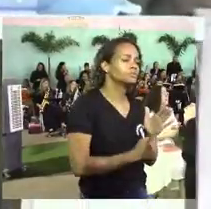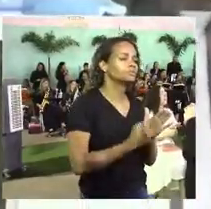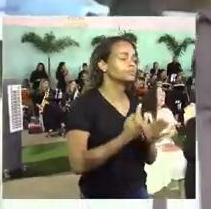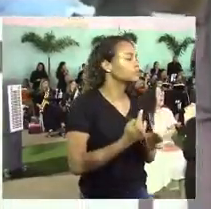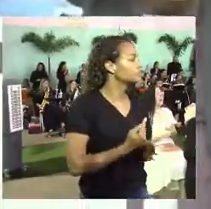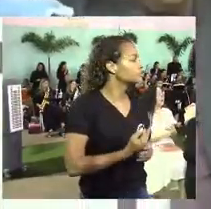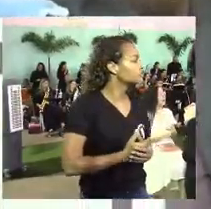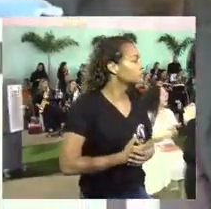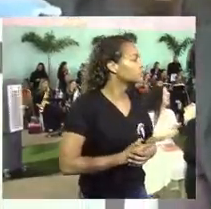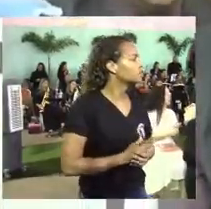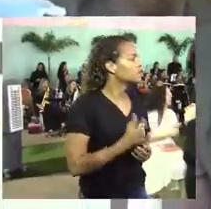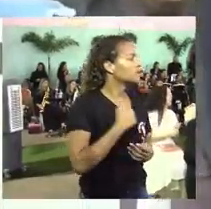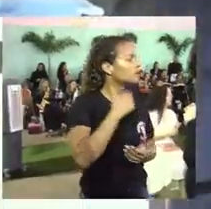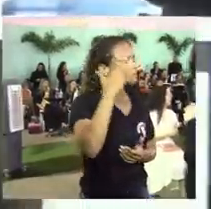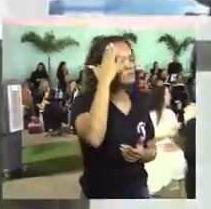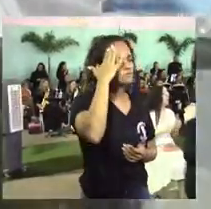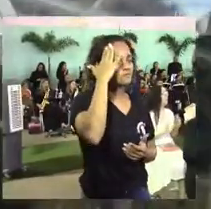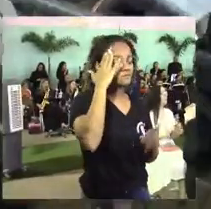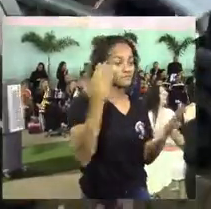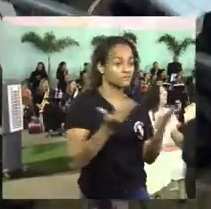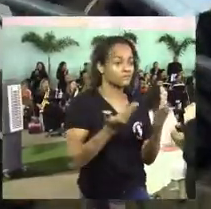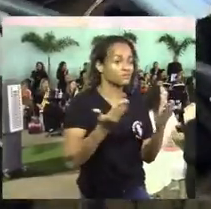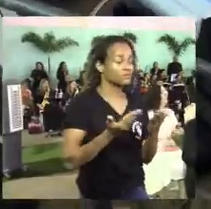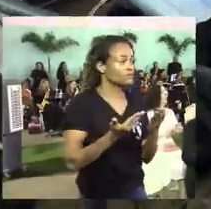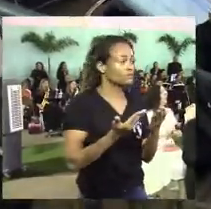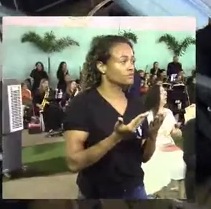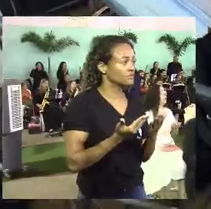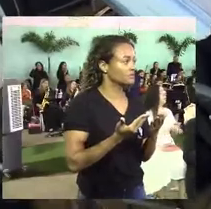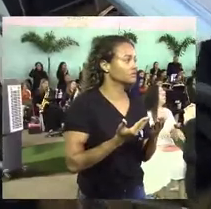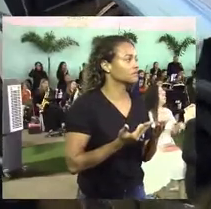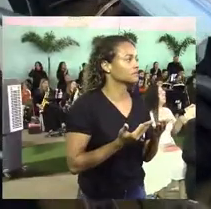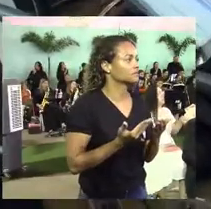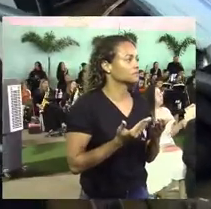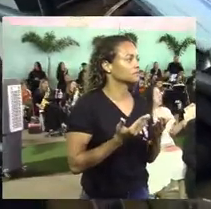eu sei eu sei que hoje